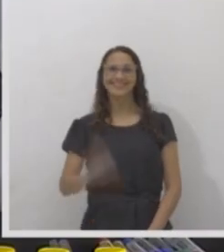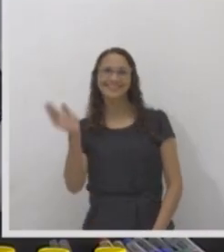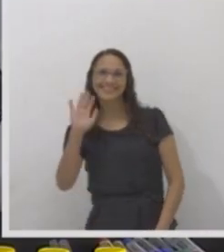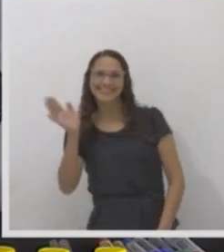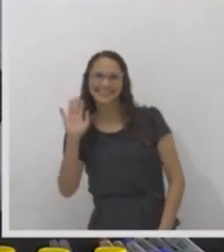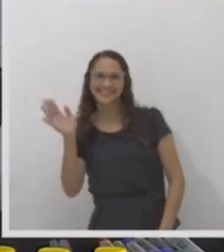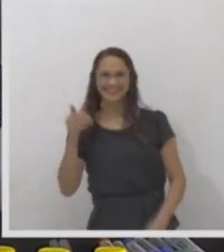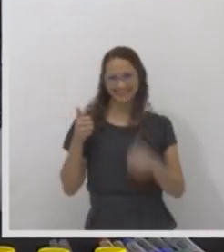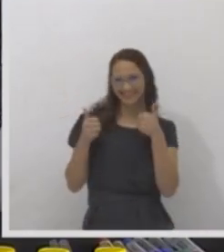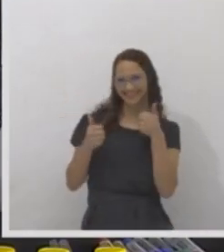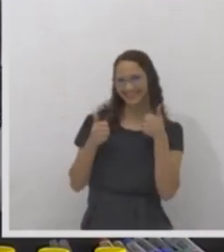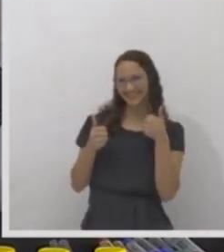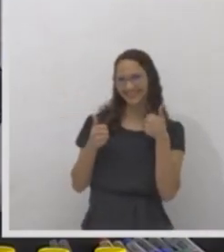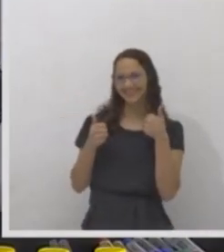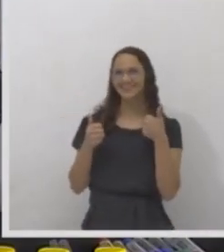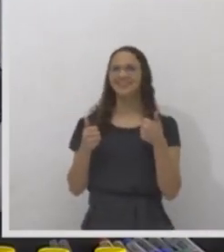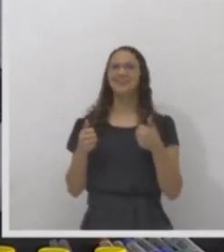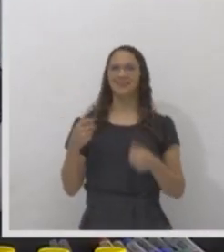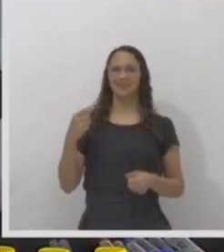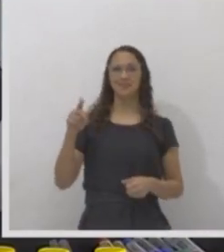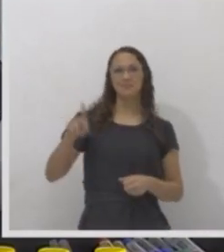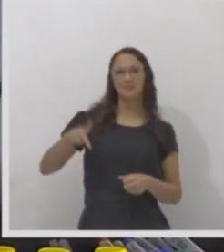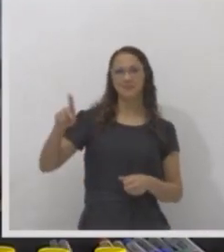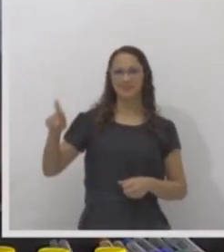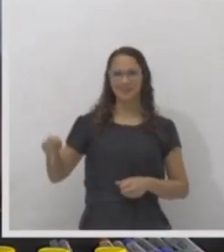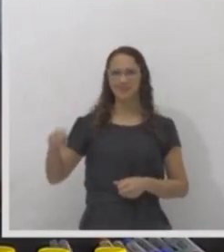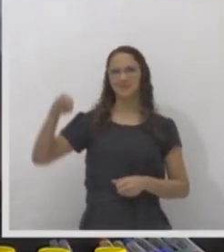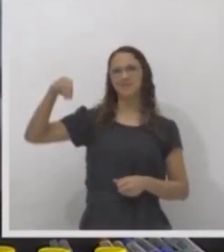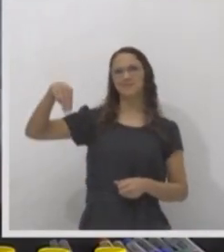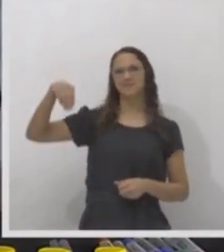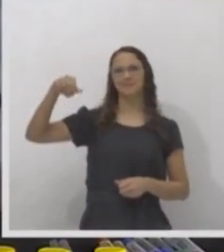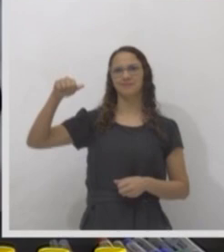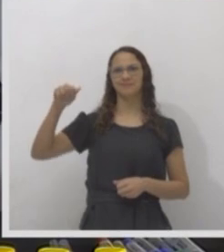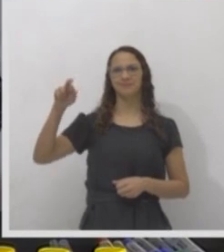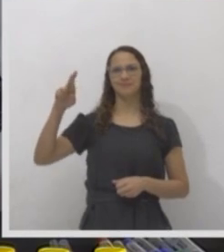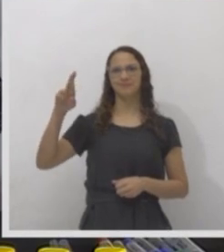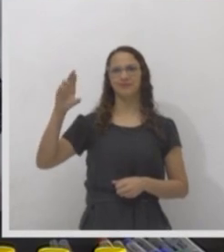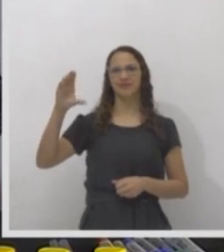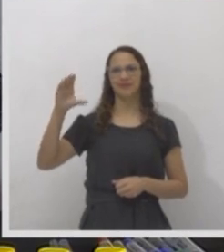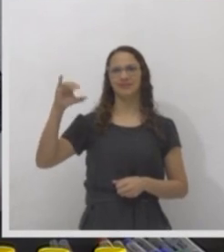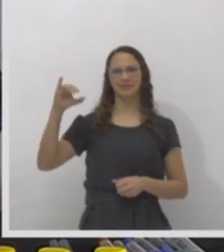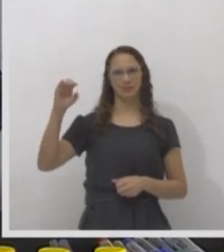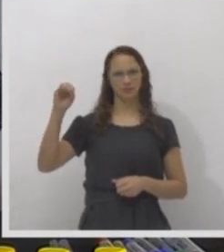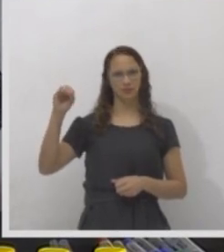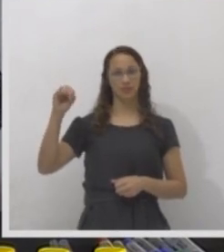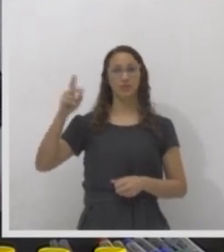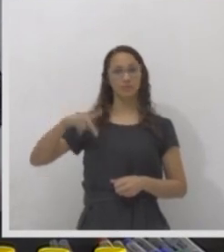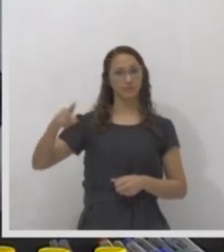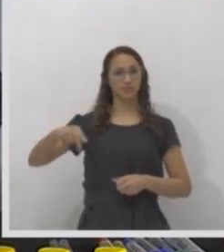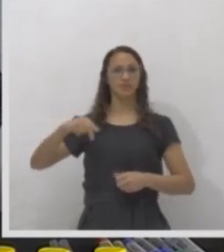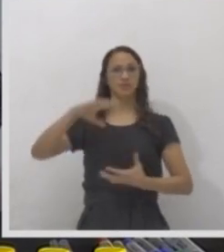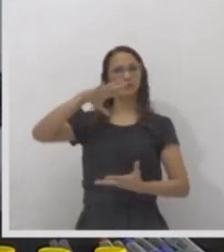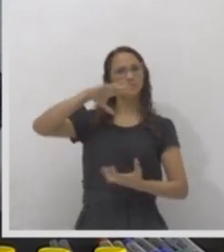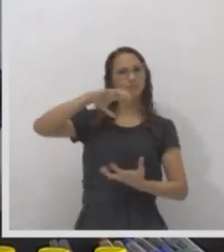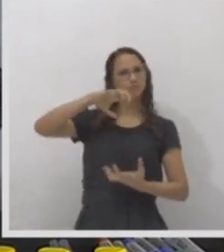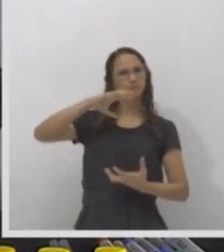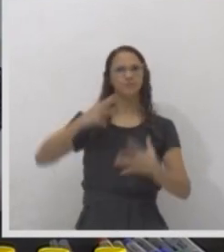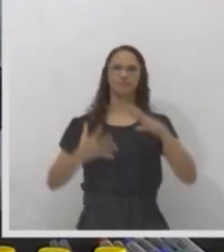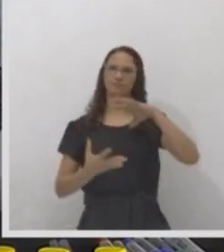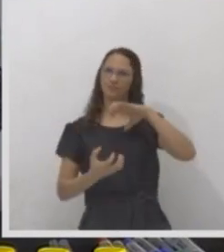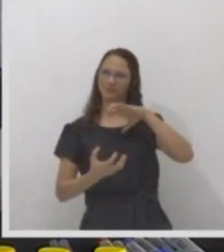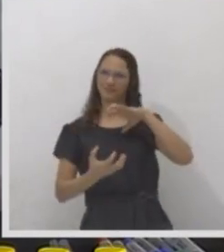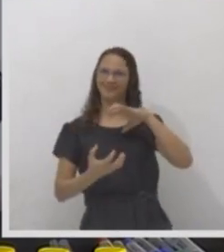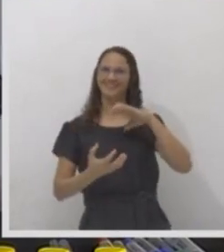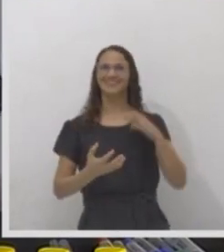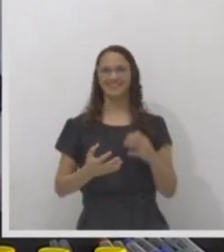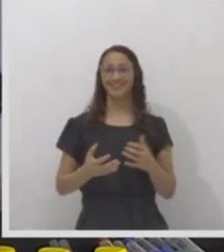Olá pessoal, tudo bem? Eu sou o professor Márcio Siqueira, professor de arte, e hoje nós estaremos fazendo uma aula